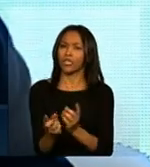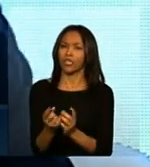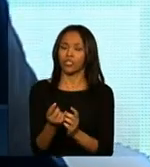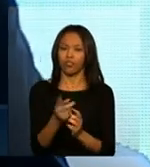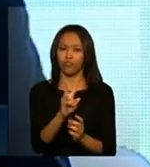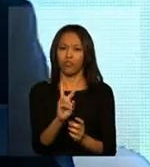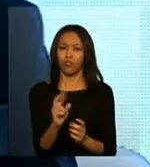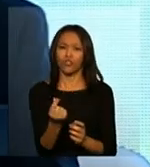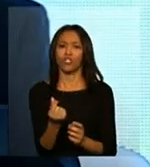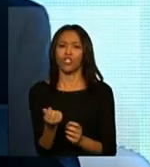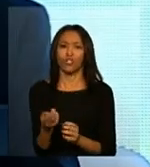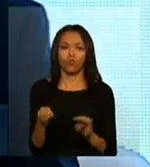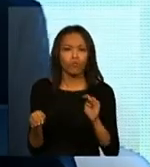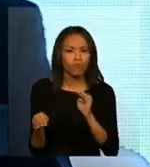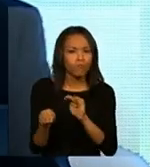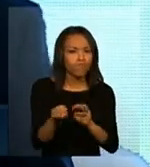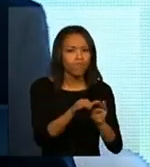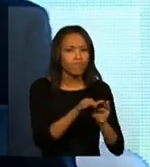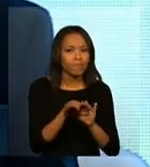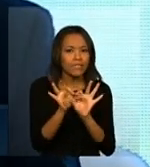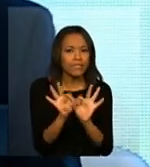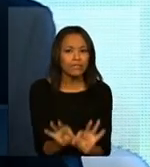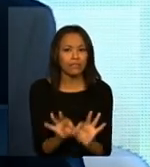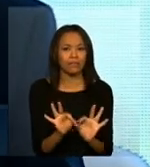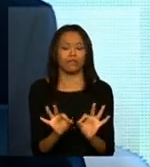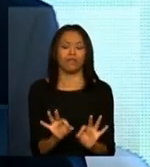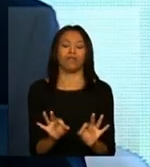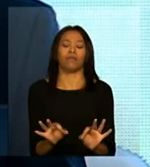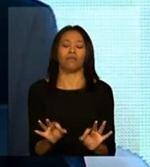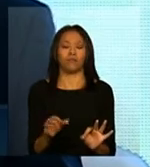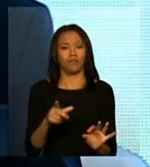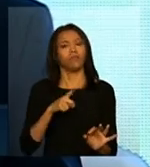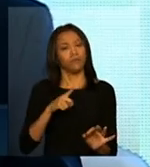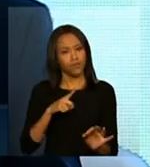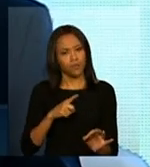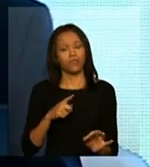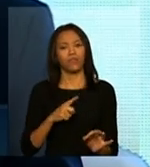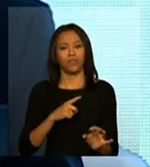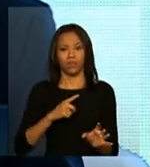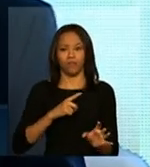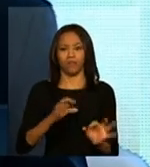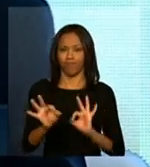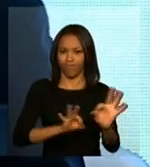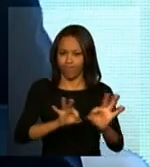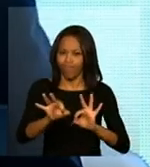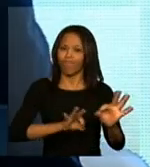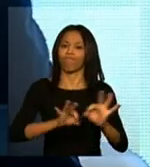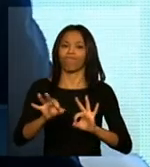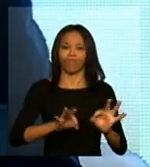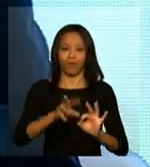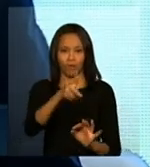garantindo também mais renda para os agricultores. Então, de fato, tem um caráter estruturante. Até porque